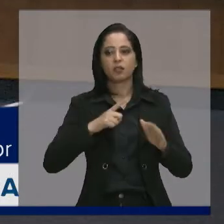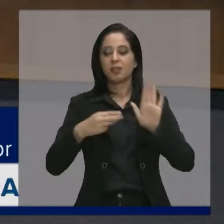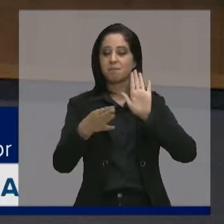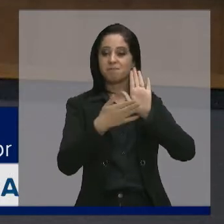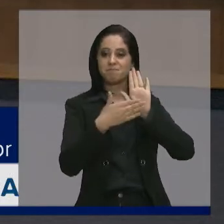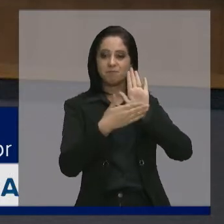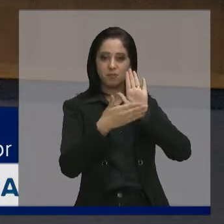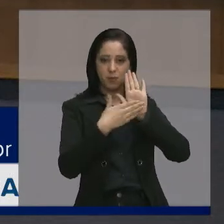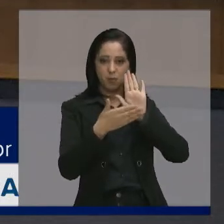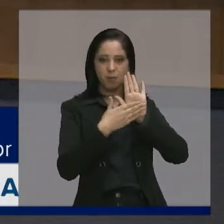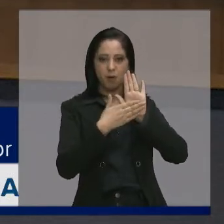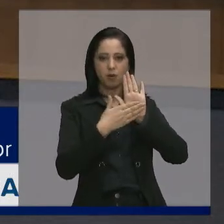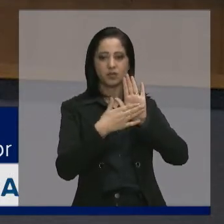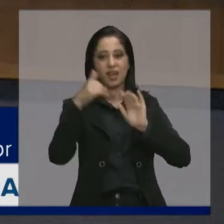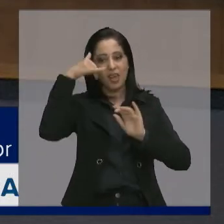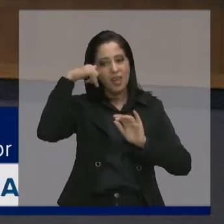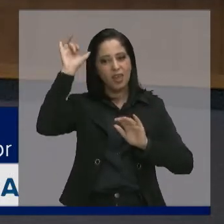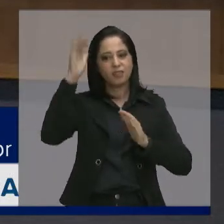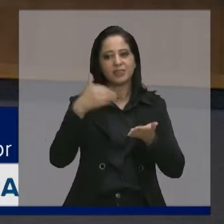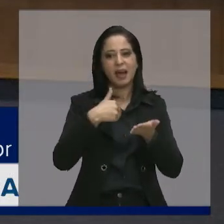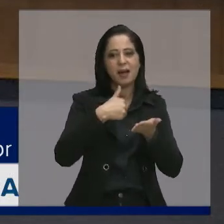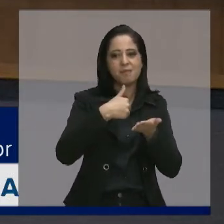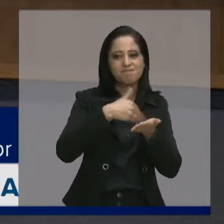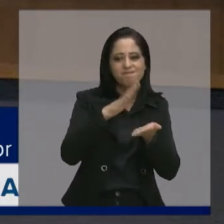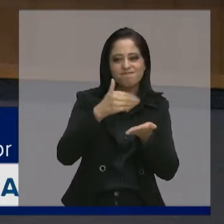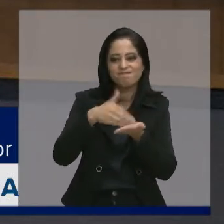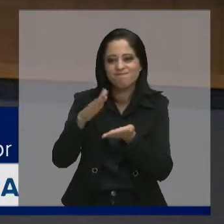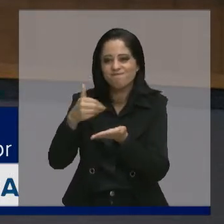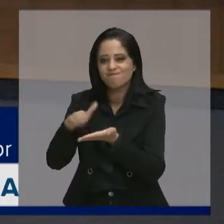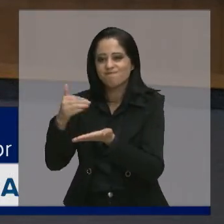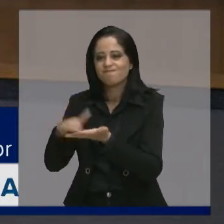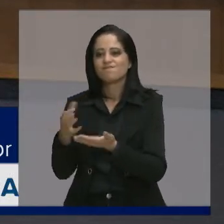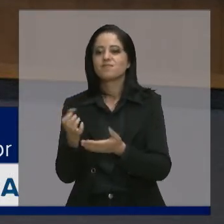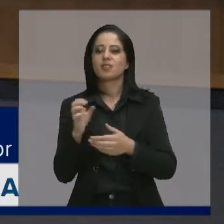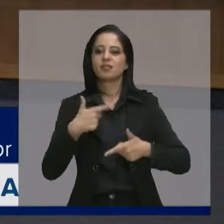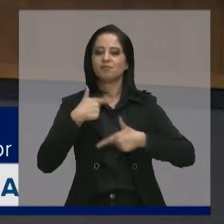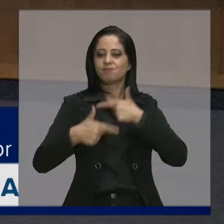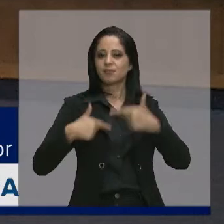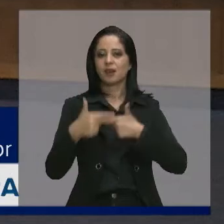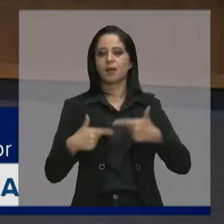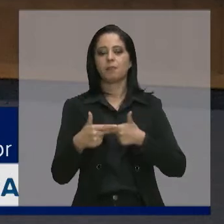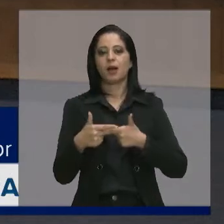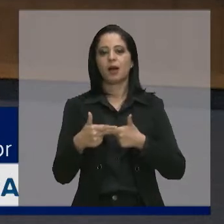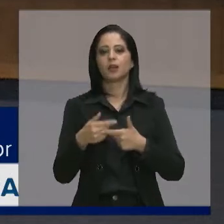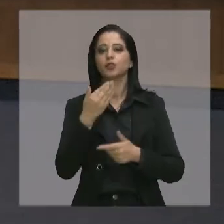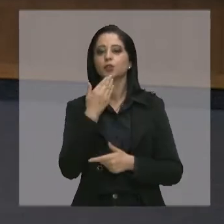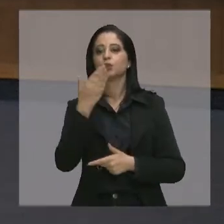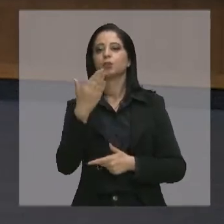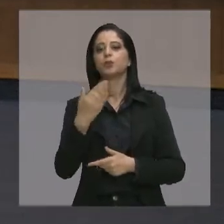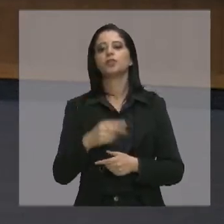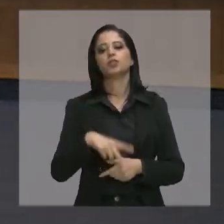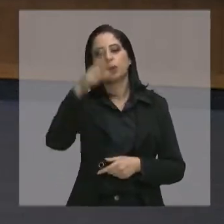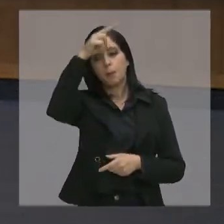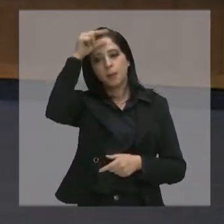gente consiga evitar, mas eu aqui estou registrando para que o governo tome uma posição em relação a essa